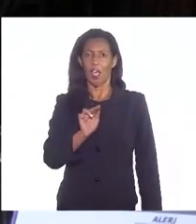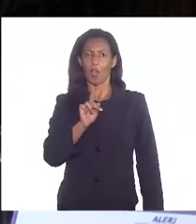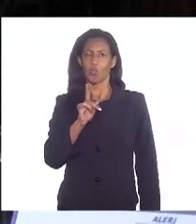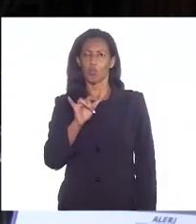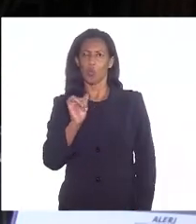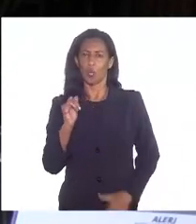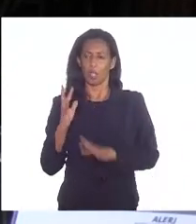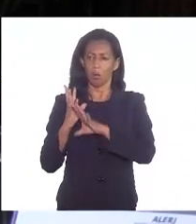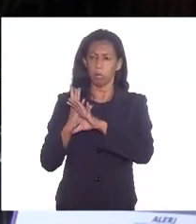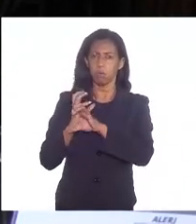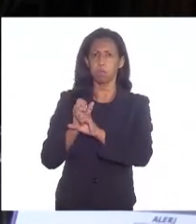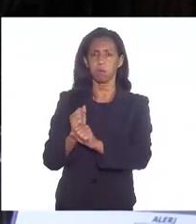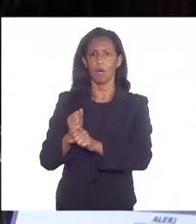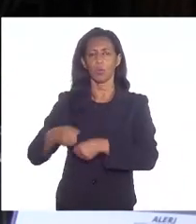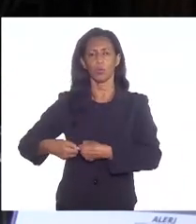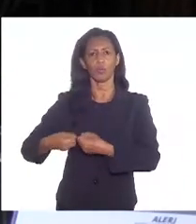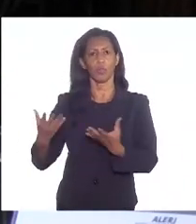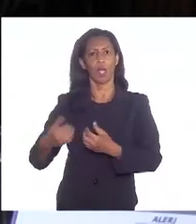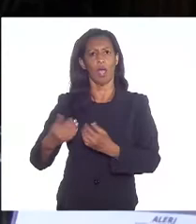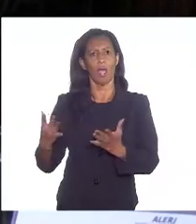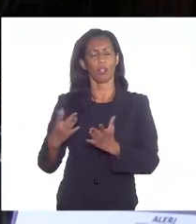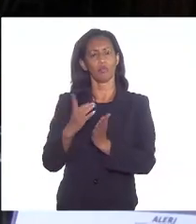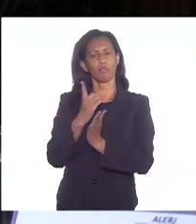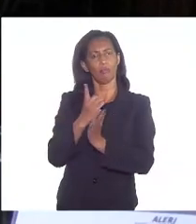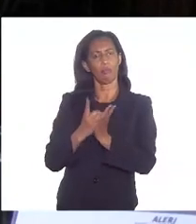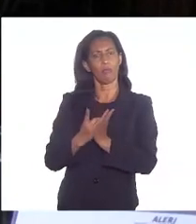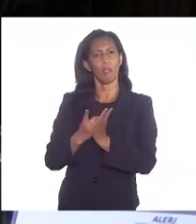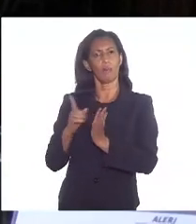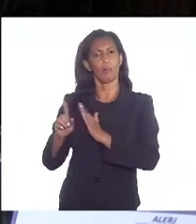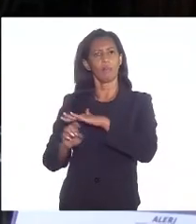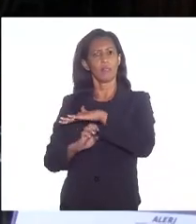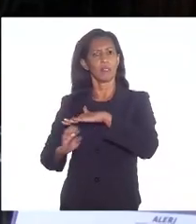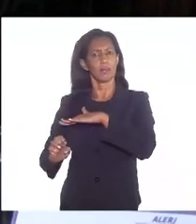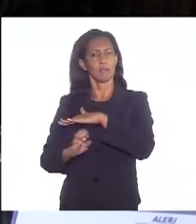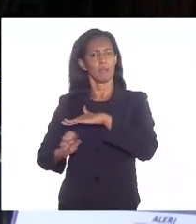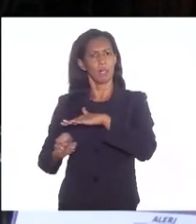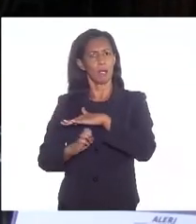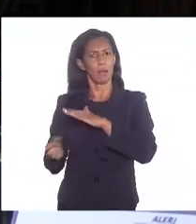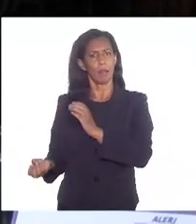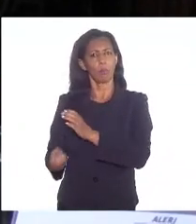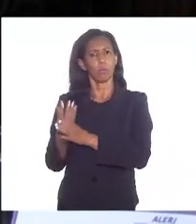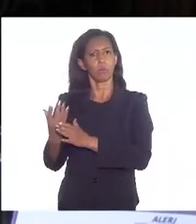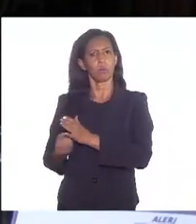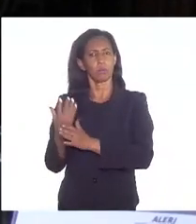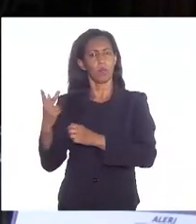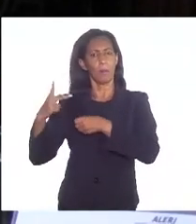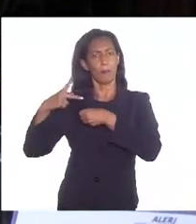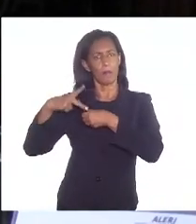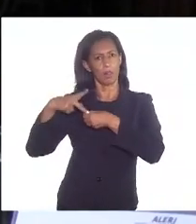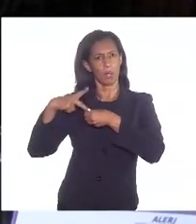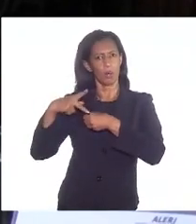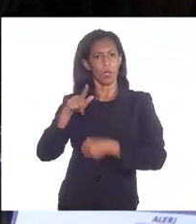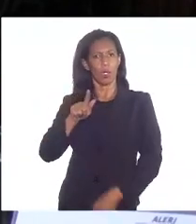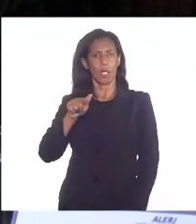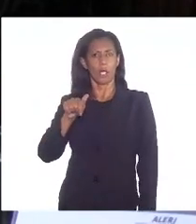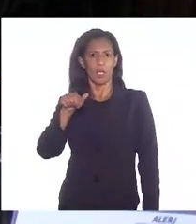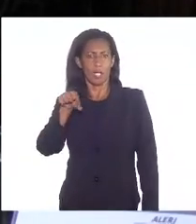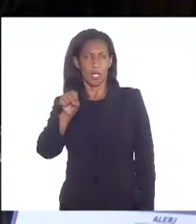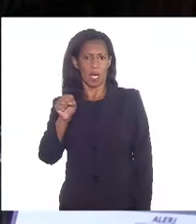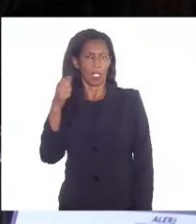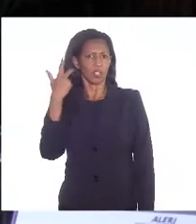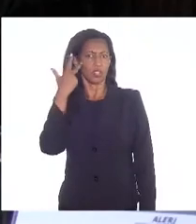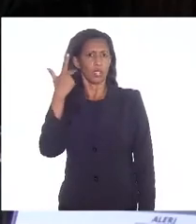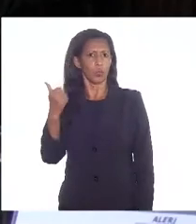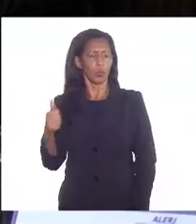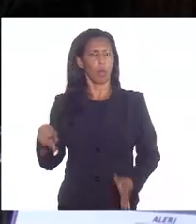gastos dedutíveis declarados pelas concessionárias sobre os campos produtores de petróleo e gás natural confrontantes com o